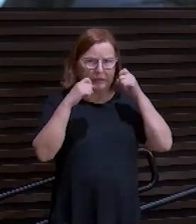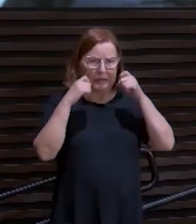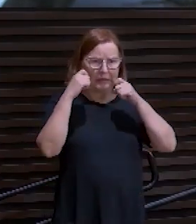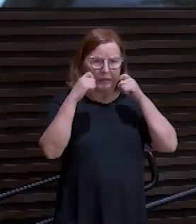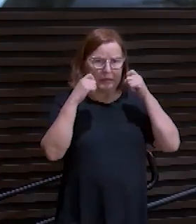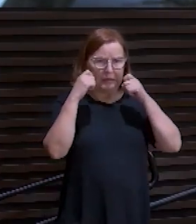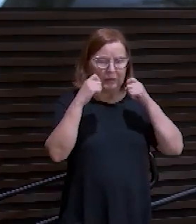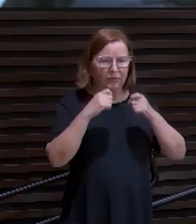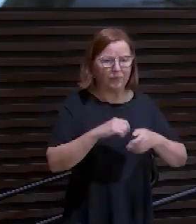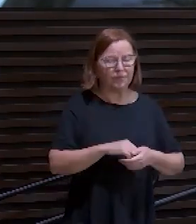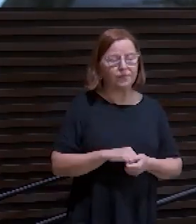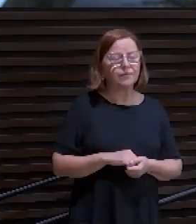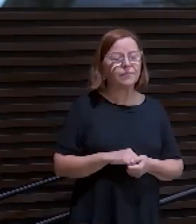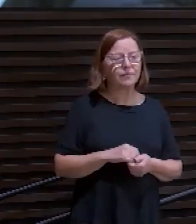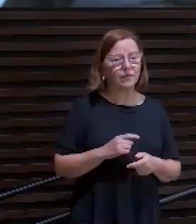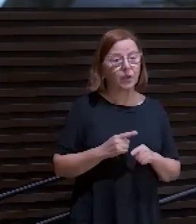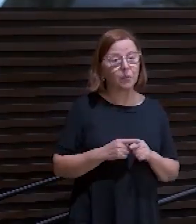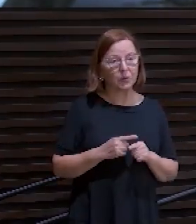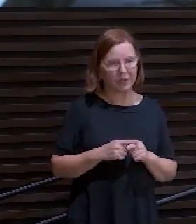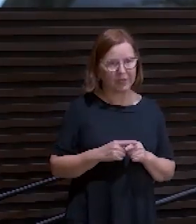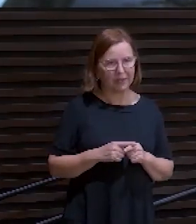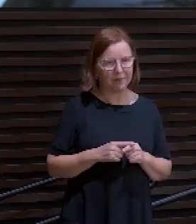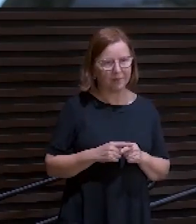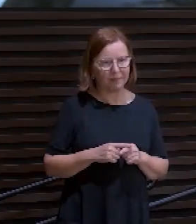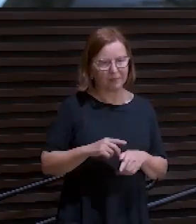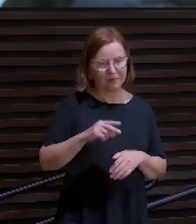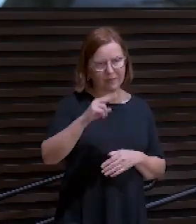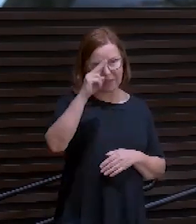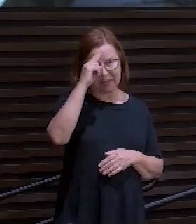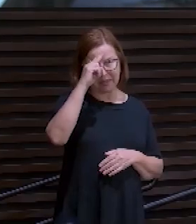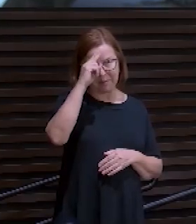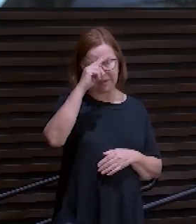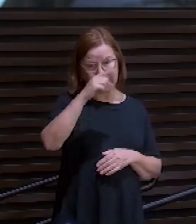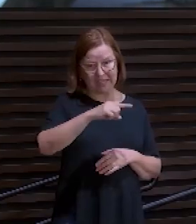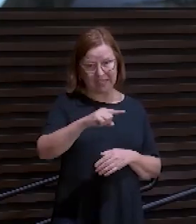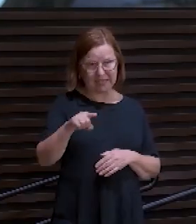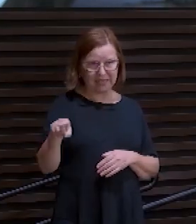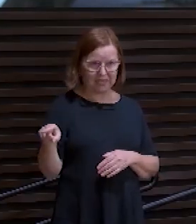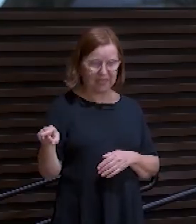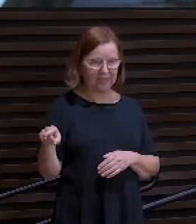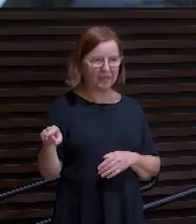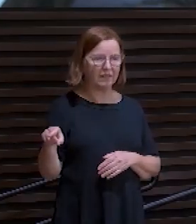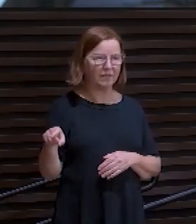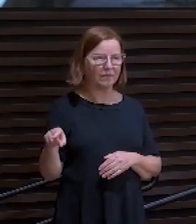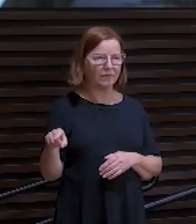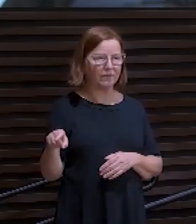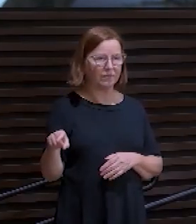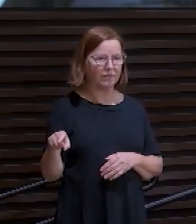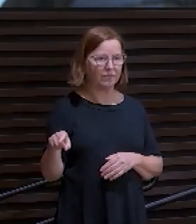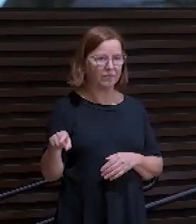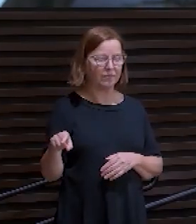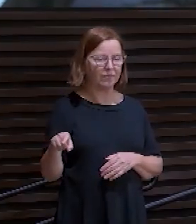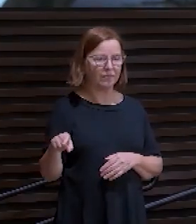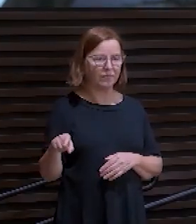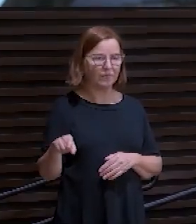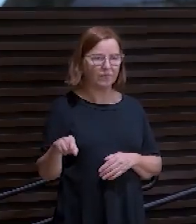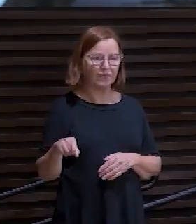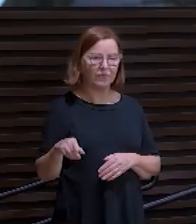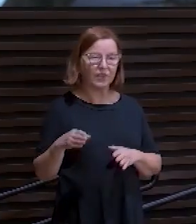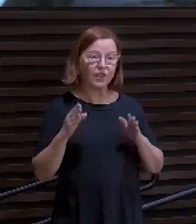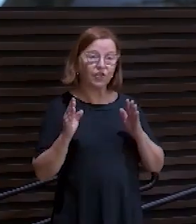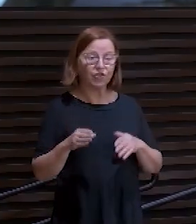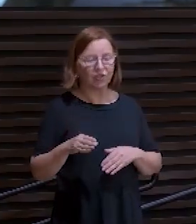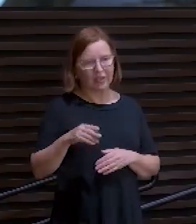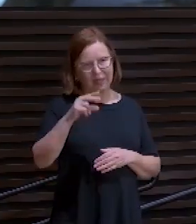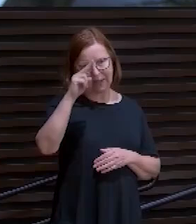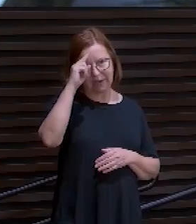por quê? Porque na lembrança deles, eles já traziam à memória o que haviam